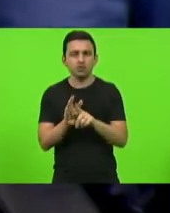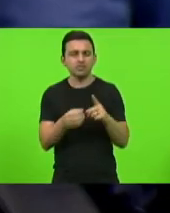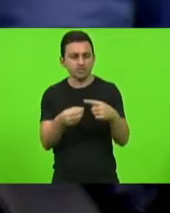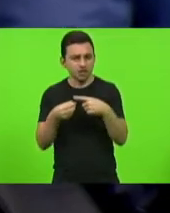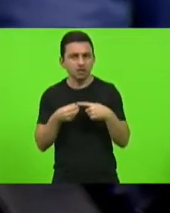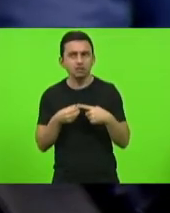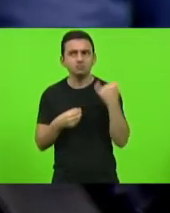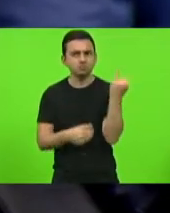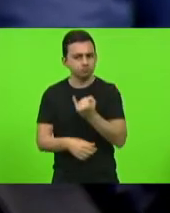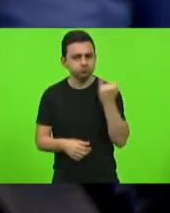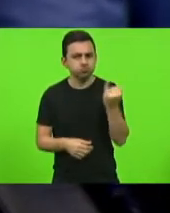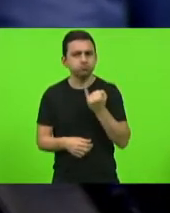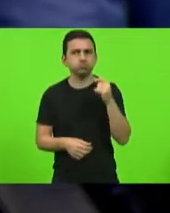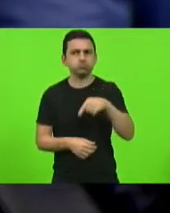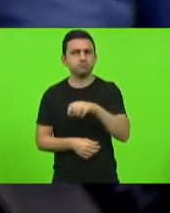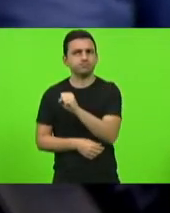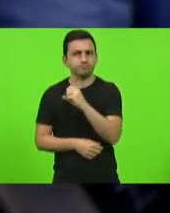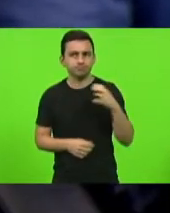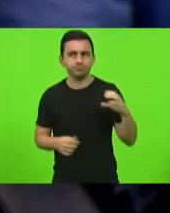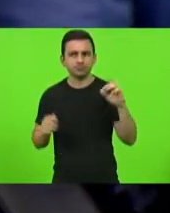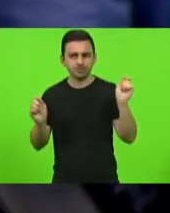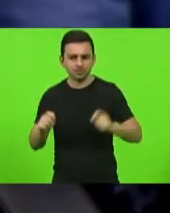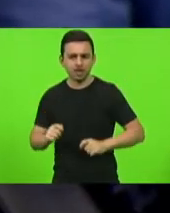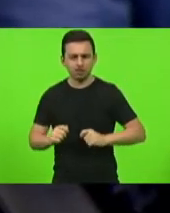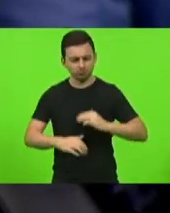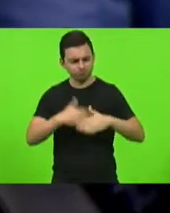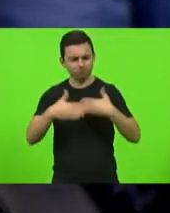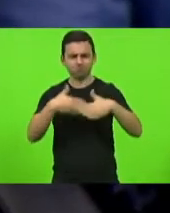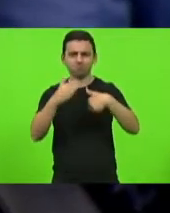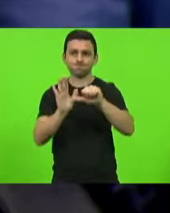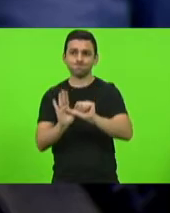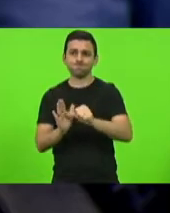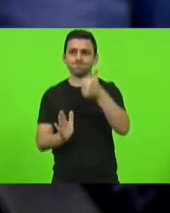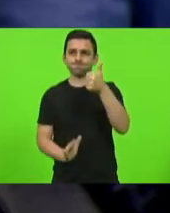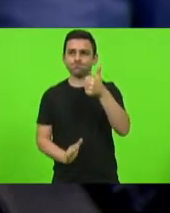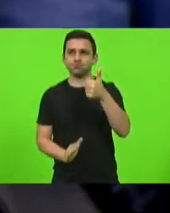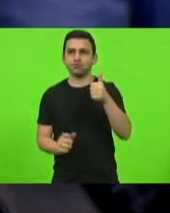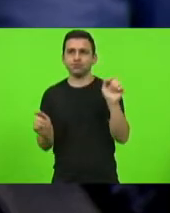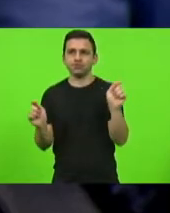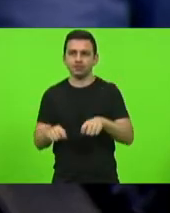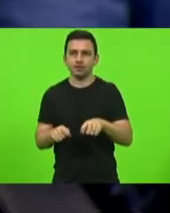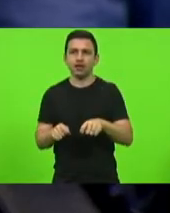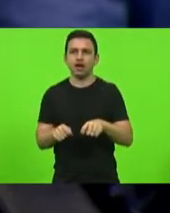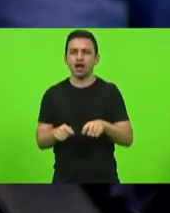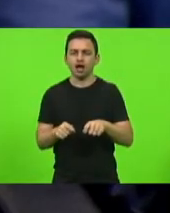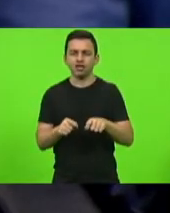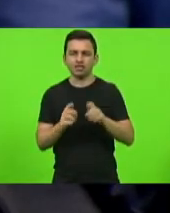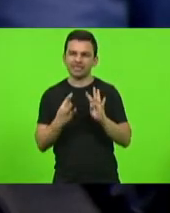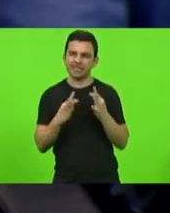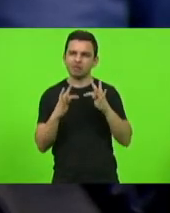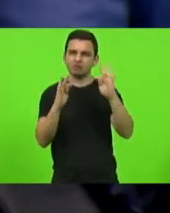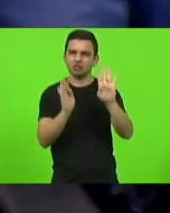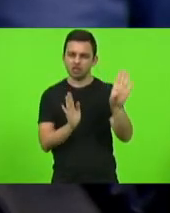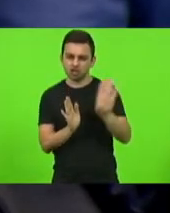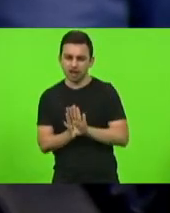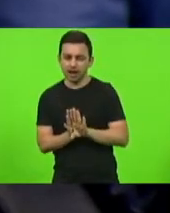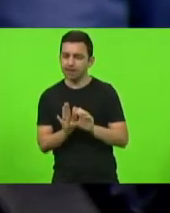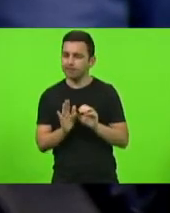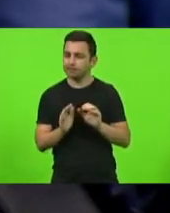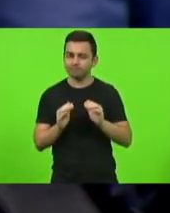importante para que Santa Catarina consiga sair na dianteira, consiga receber essa tecnologia na